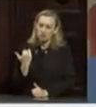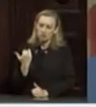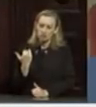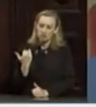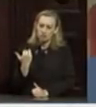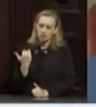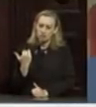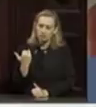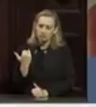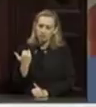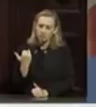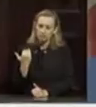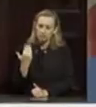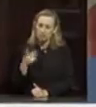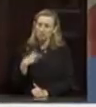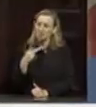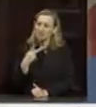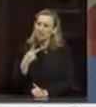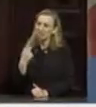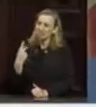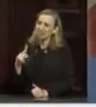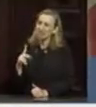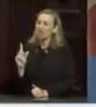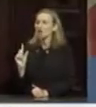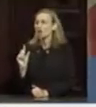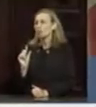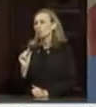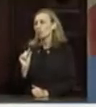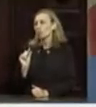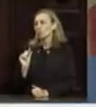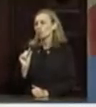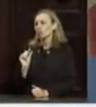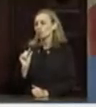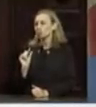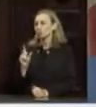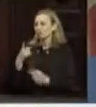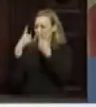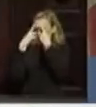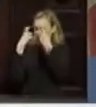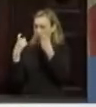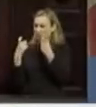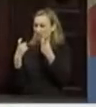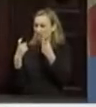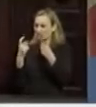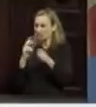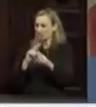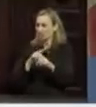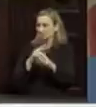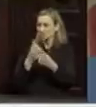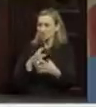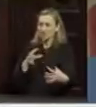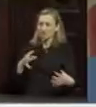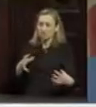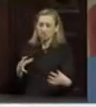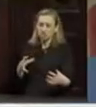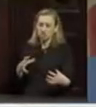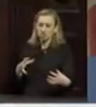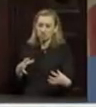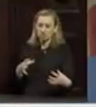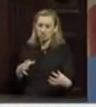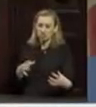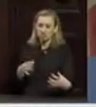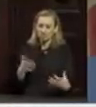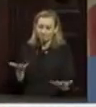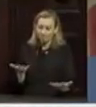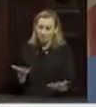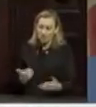porque ela merecia muito, só que eu nunca imaginei que tamanha violência pudesse chegar nela, dessa maneira, tamanha covardia pudesse chegar